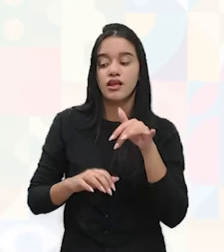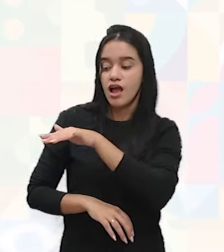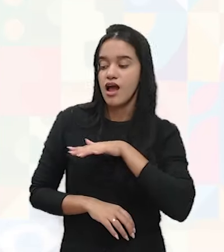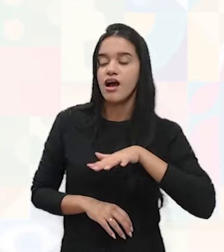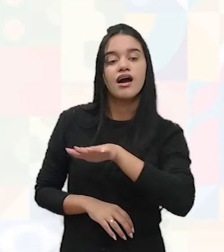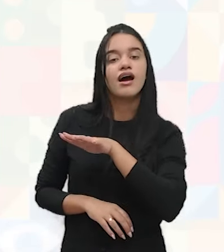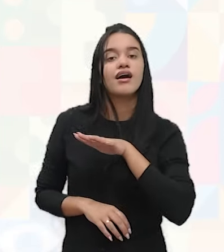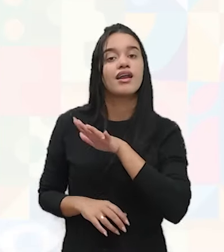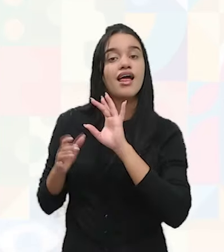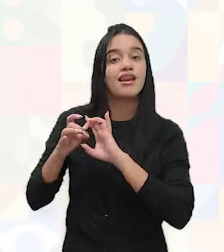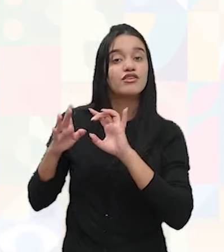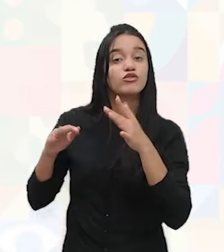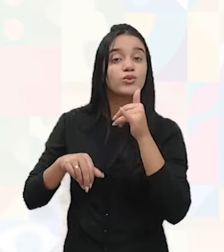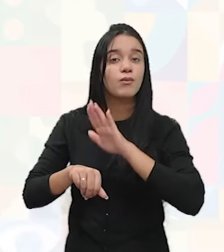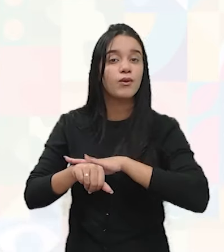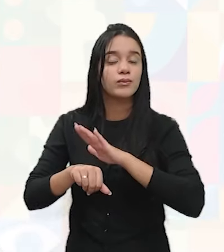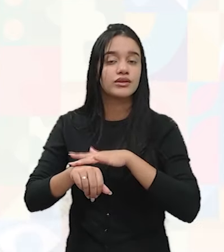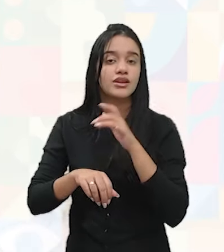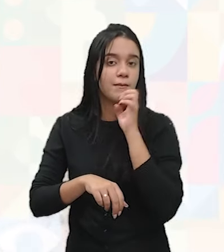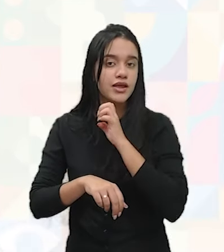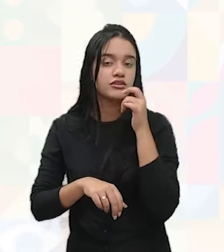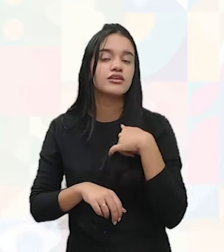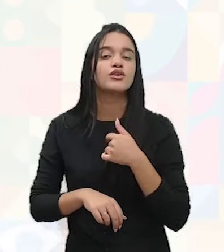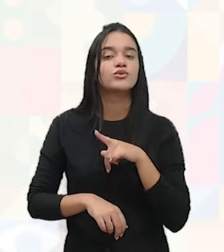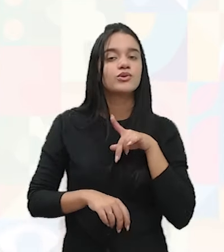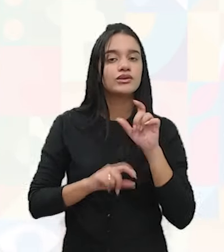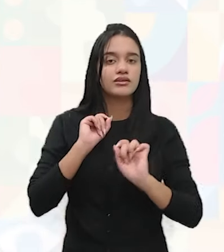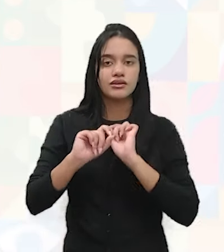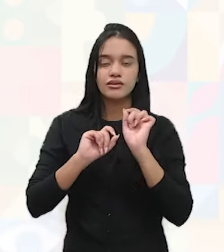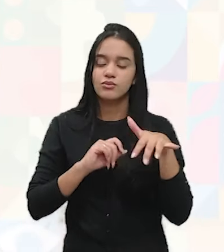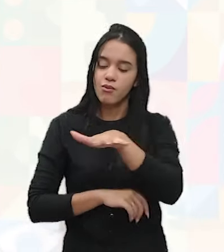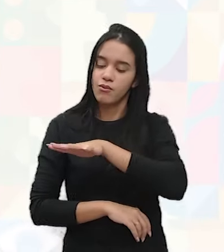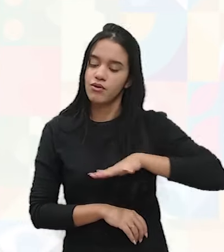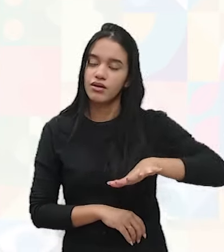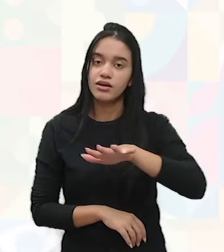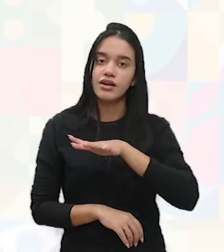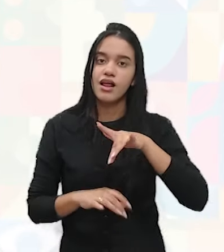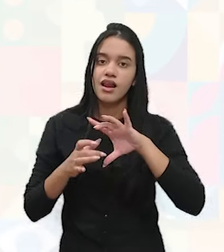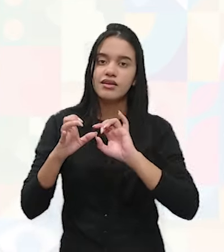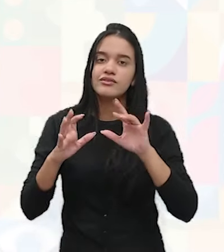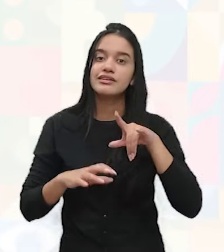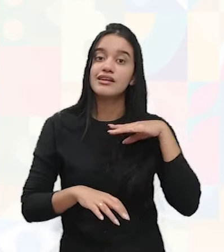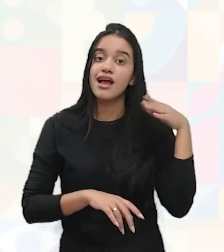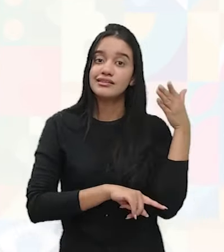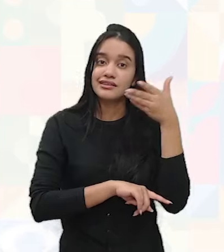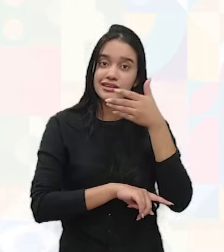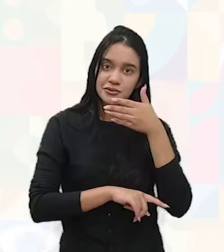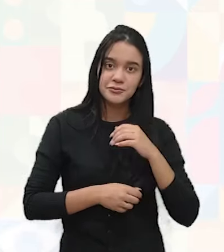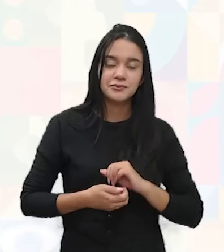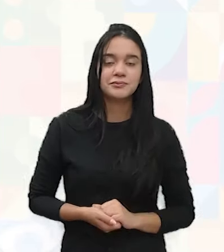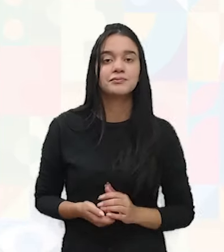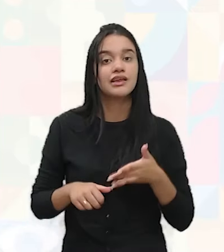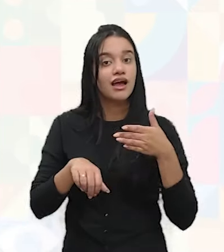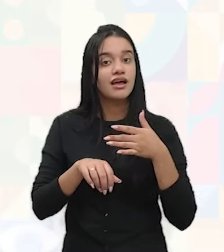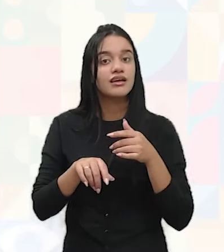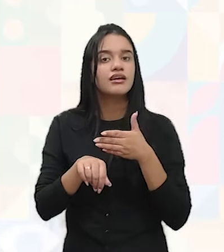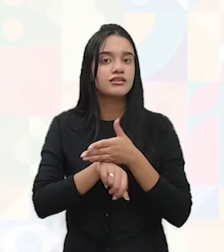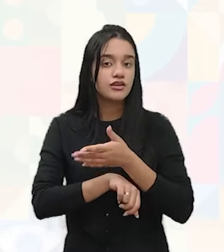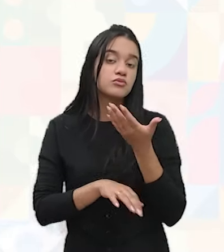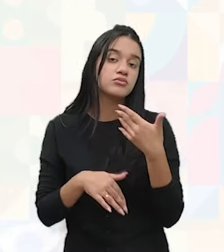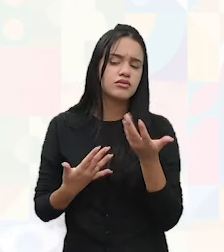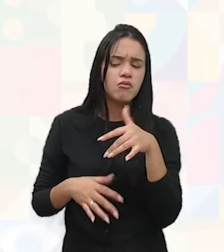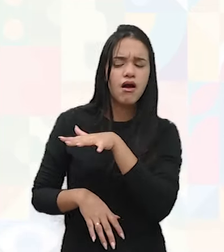deve estar livre no momento de emergência eu tenho que ter uma área livre para ter acesso ao meu extintor tá imagina você Ah tem